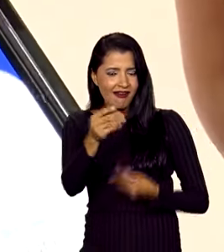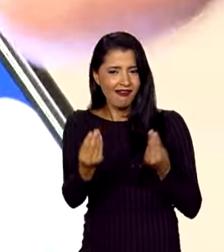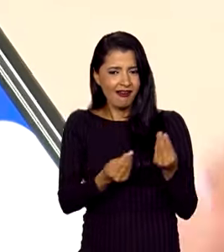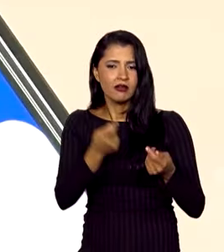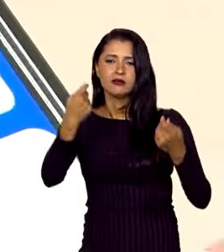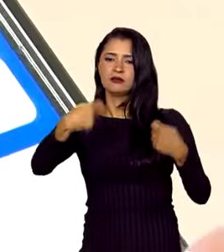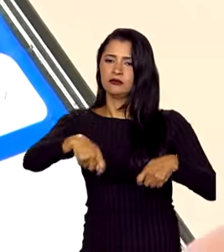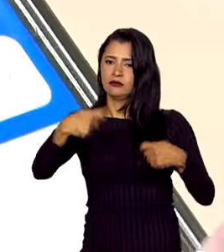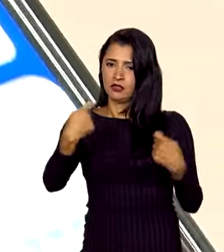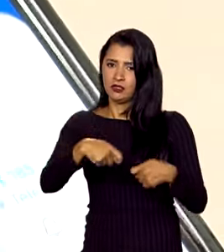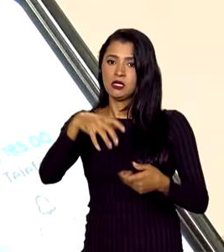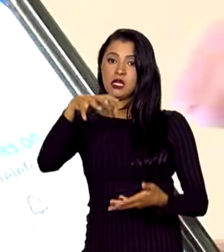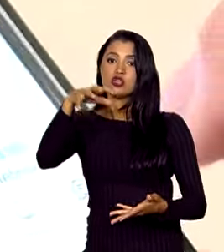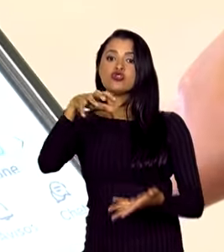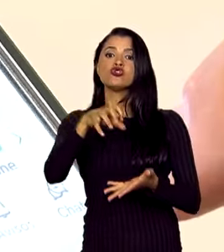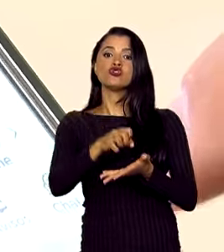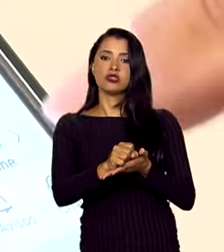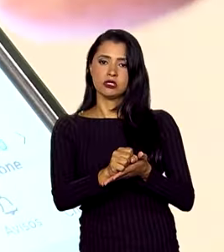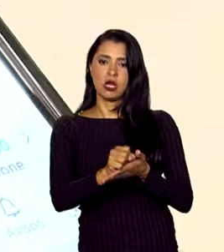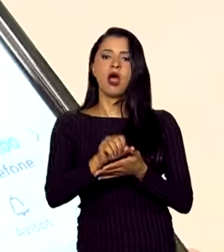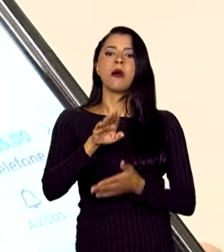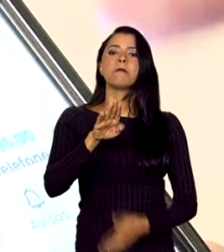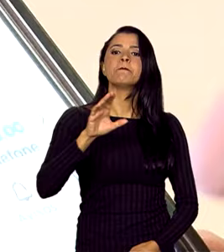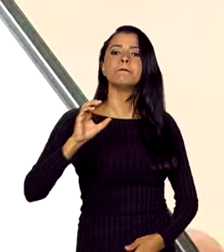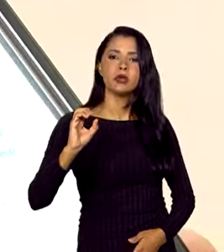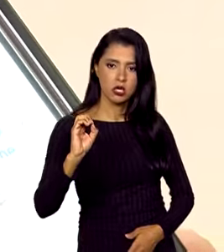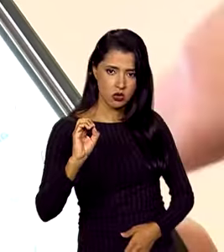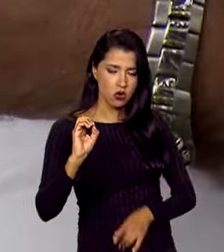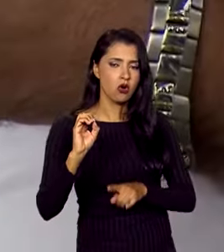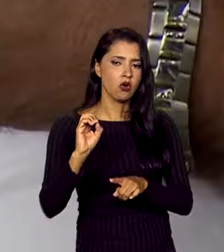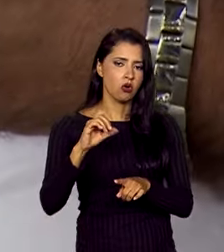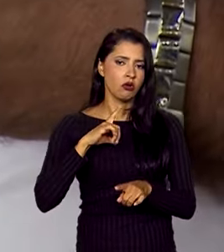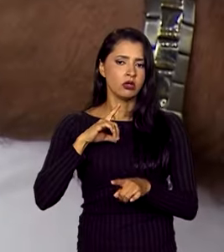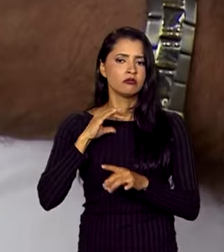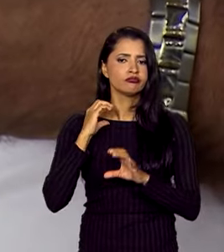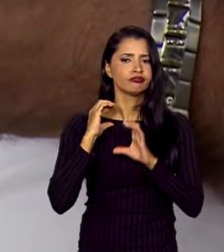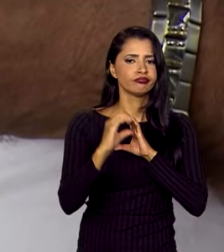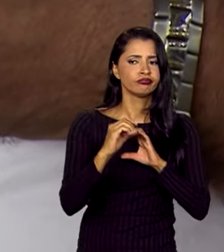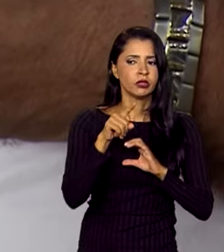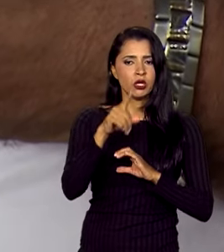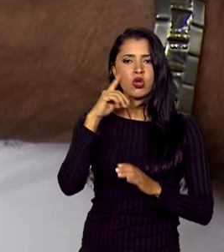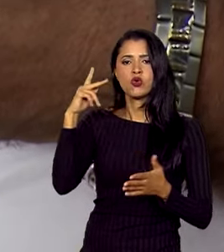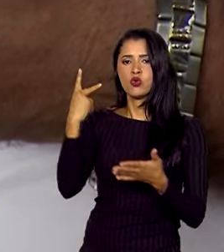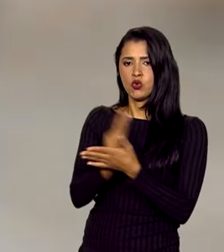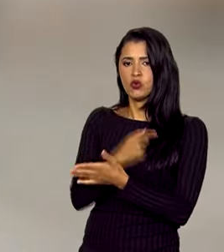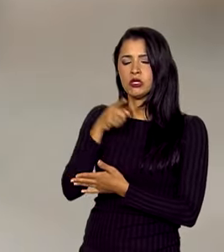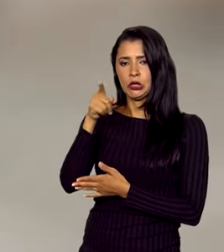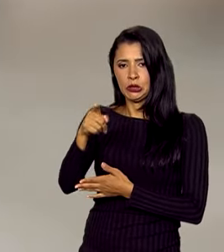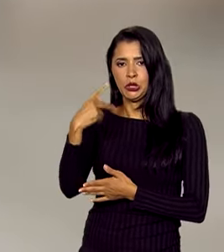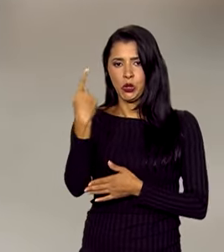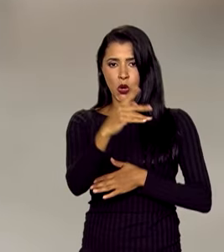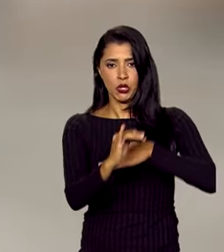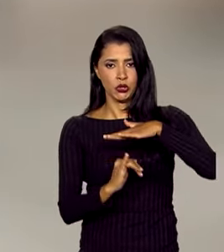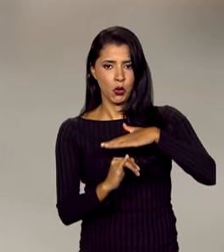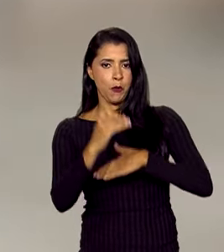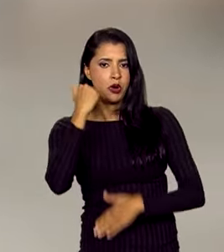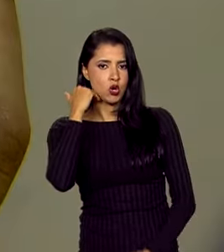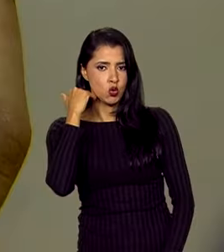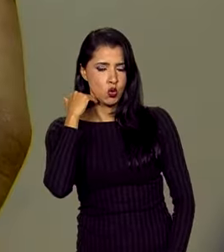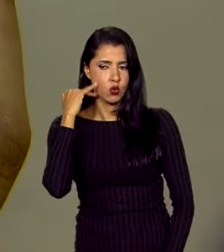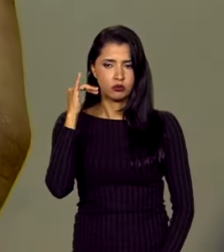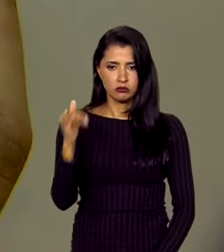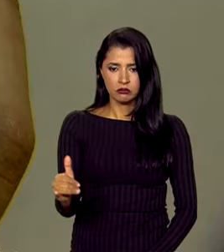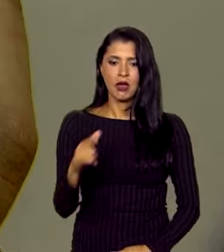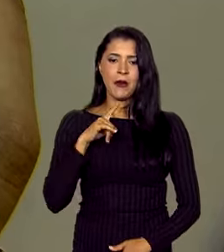é necessário registrar um boletim de ocorrência e comunicar o ocorrido à sua instituição financeira